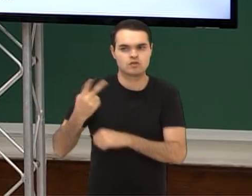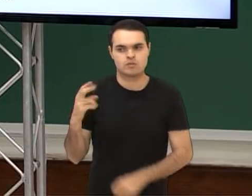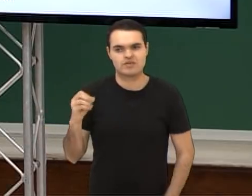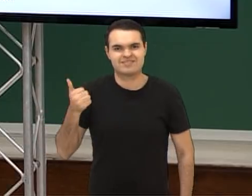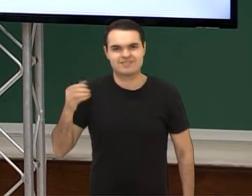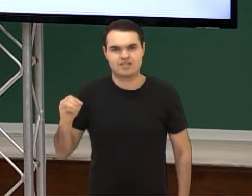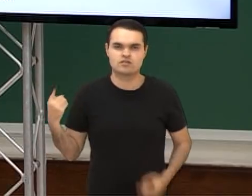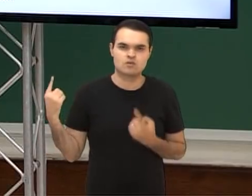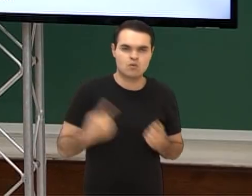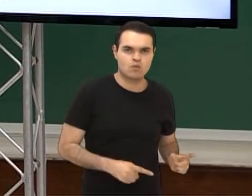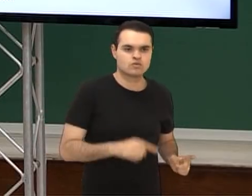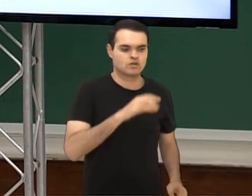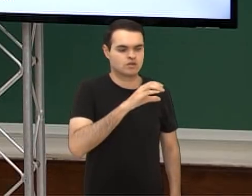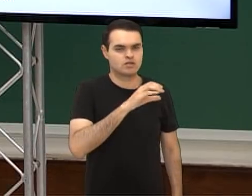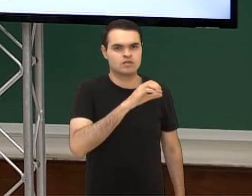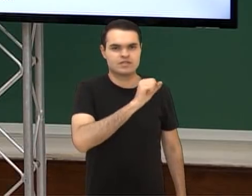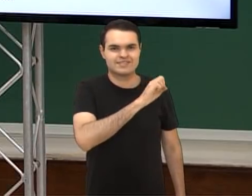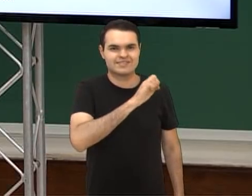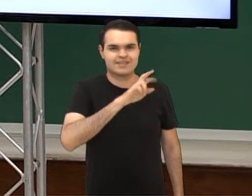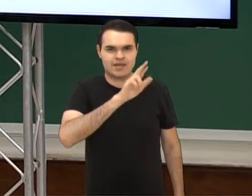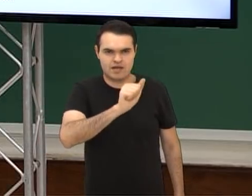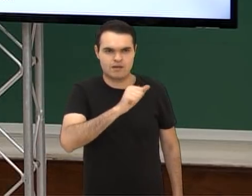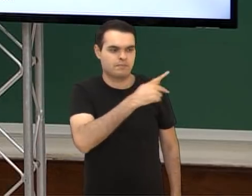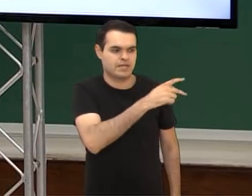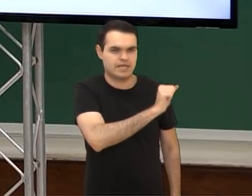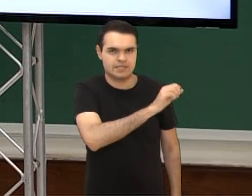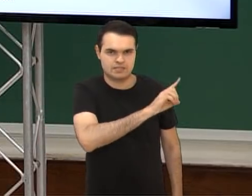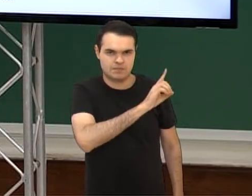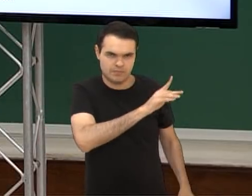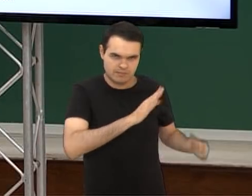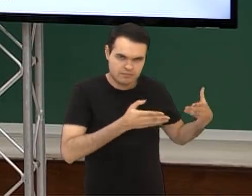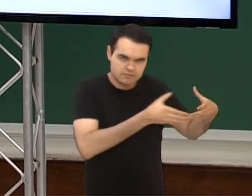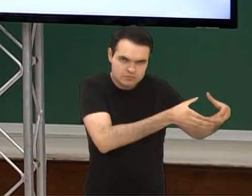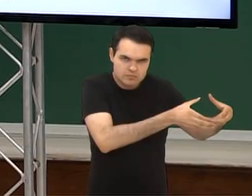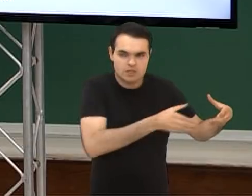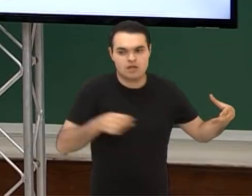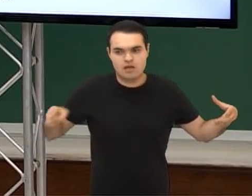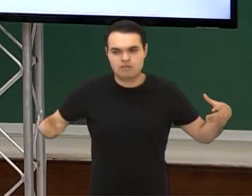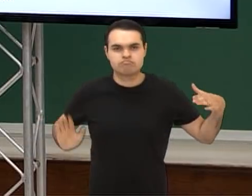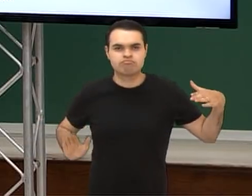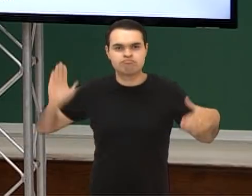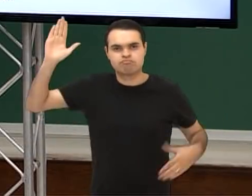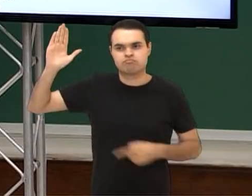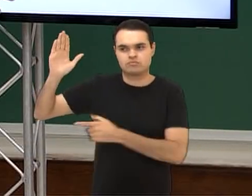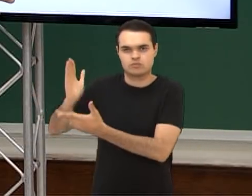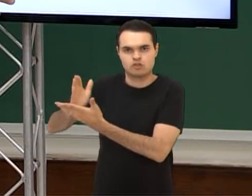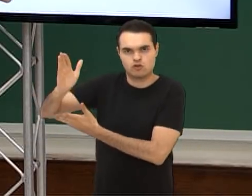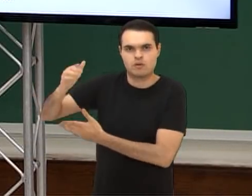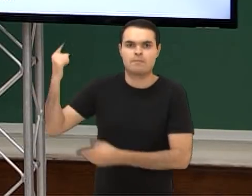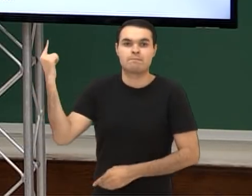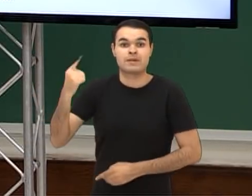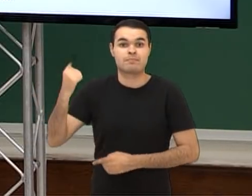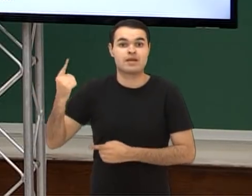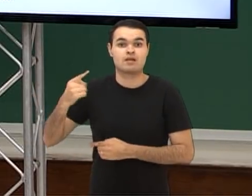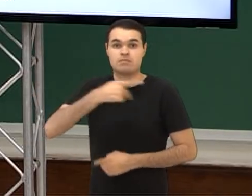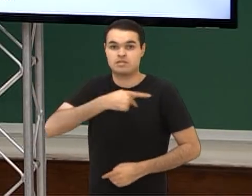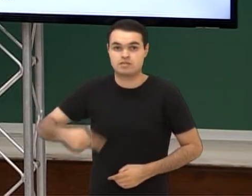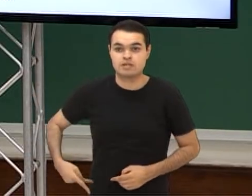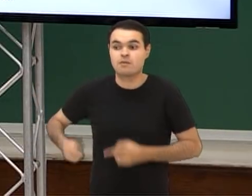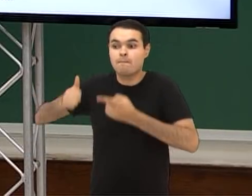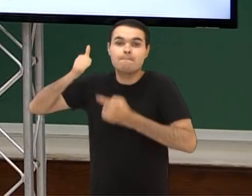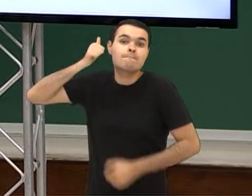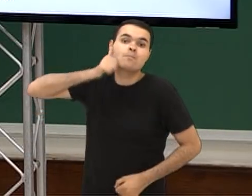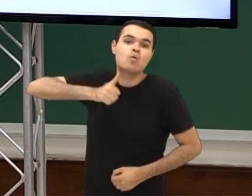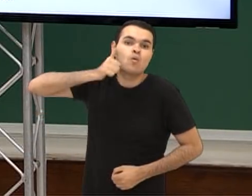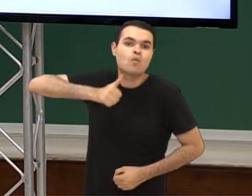contra o candidato José Serra, do PSDB. Então ela foi eleita presidente do Brasil e a primeira mulher a